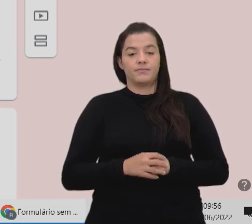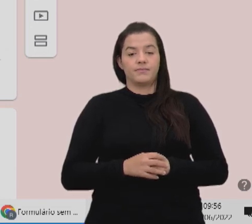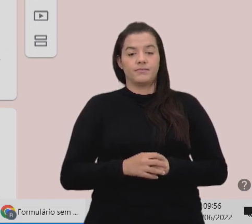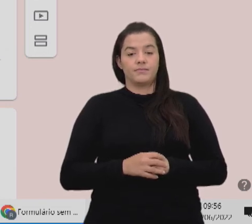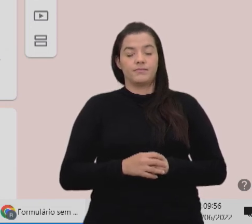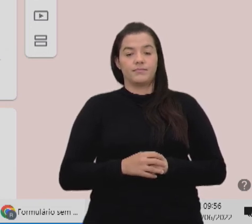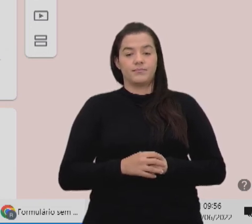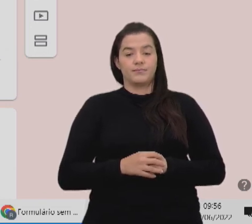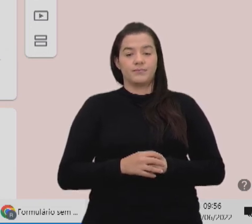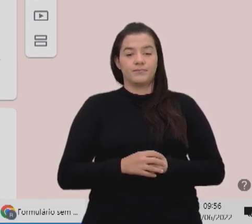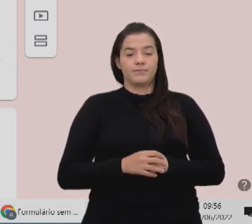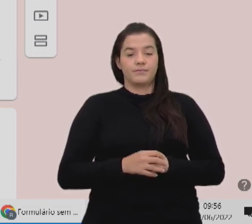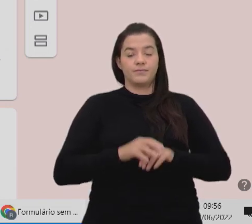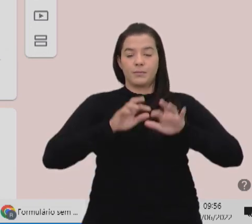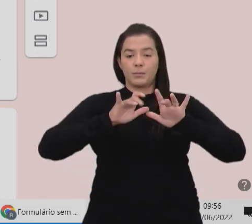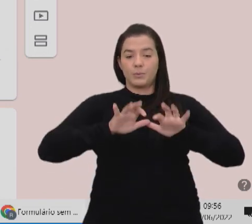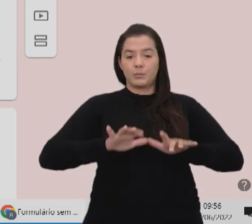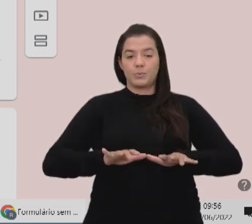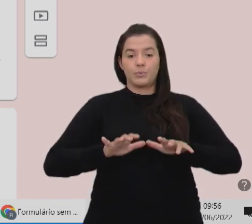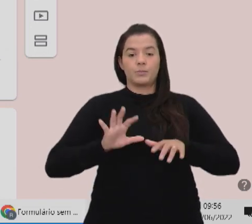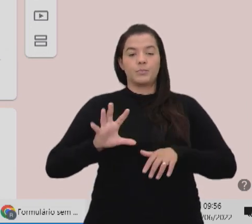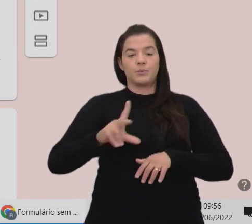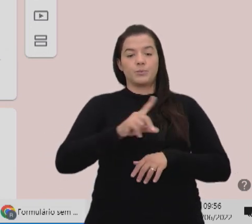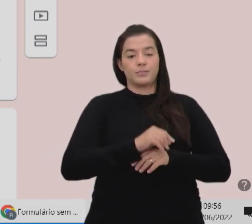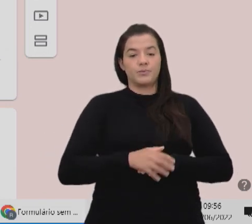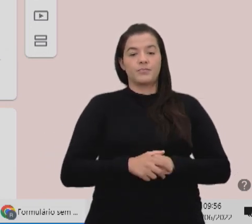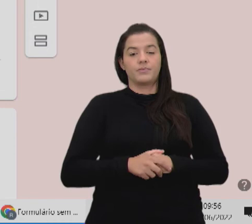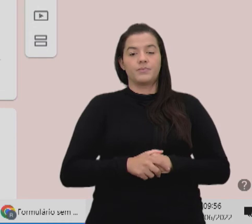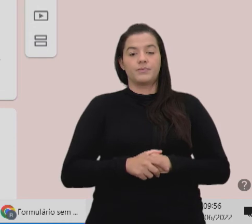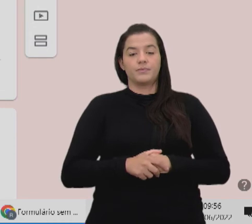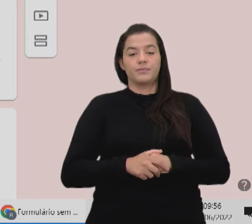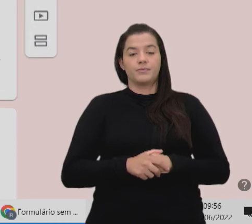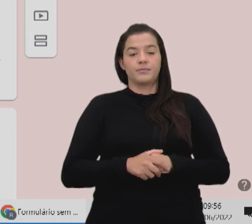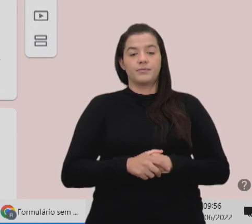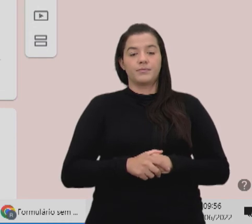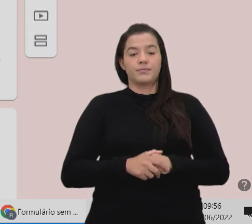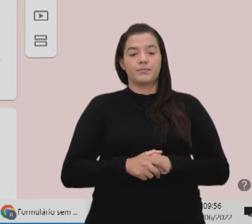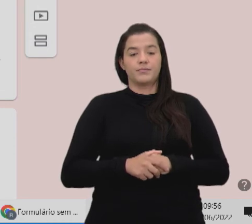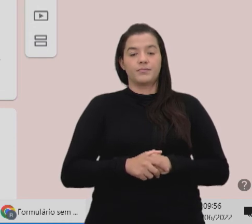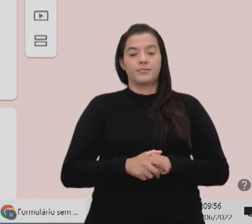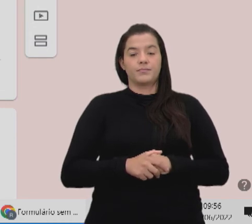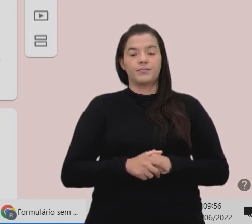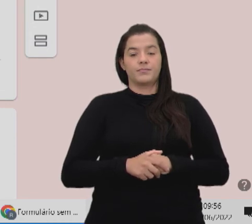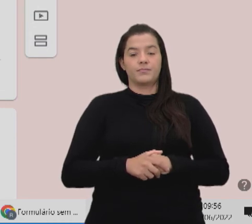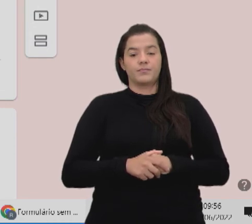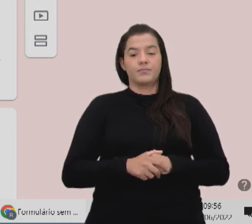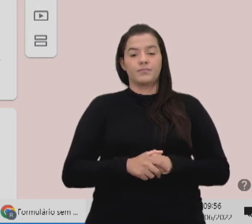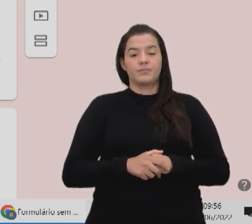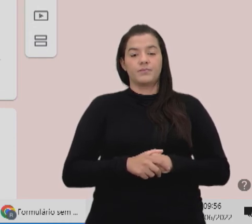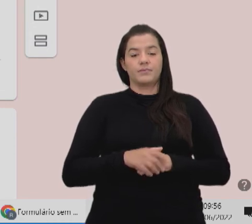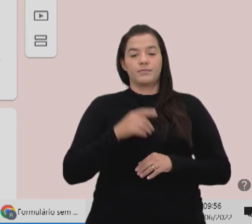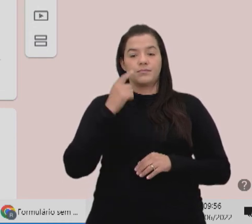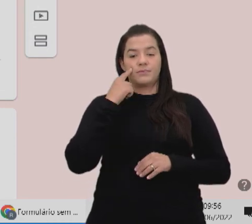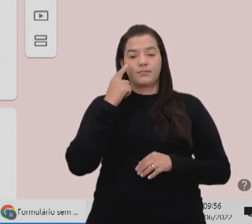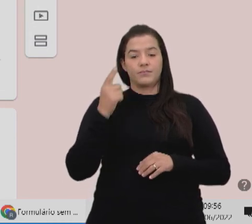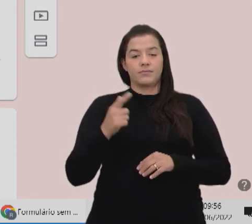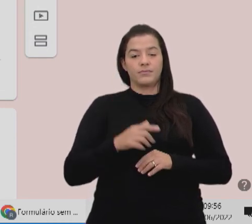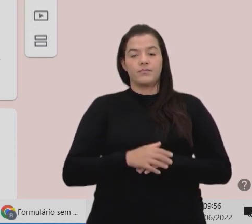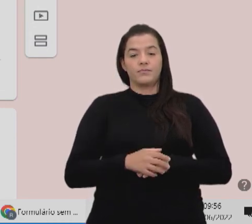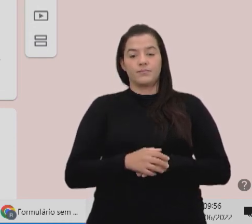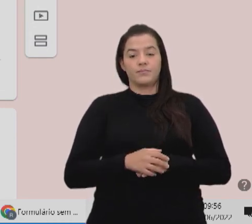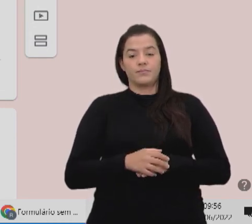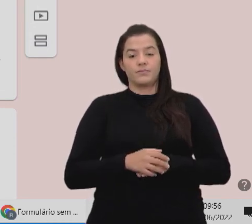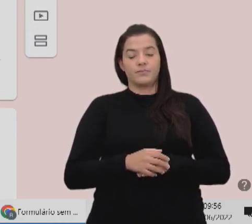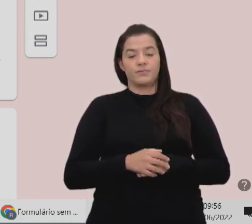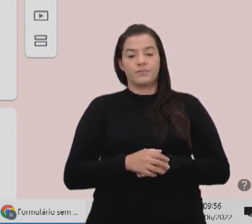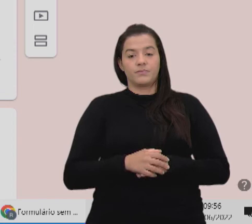pessoas? quantas... Vê se eu não tô errando nada. Quantas pessoas? Interrogação. Isso. Abre parênteses. Inclusive você. Ah, tá. Entre parênteses tem? Tem. Então, vamos lá.